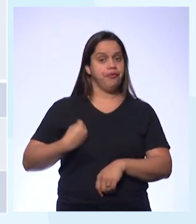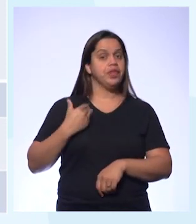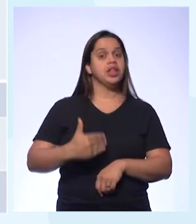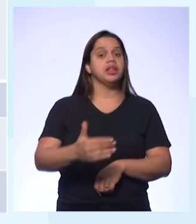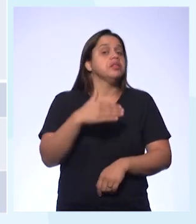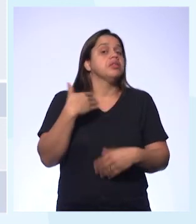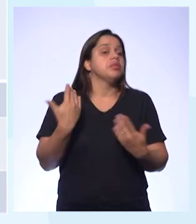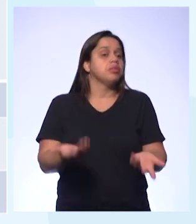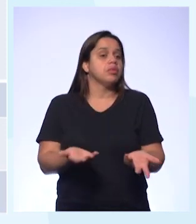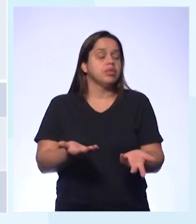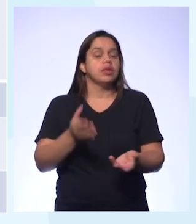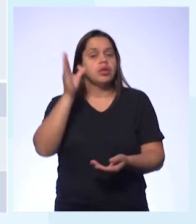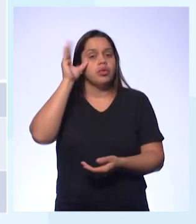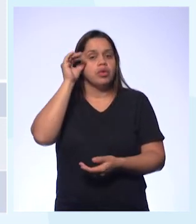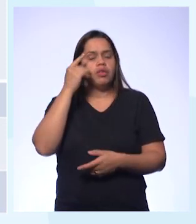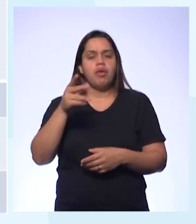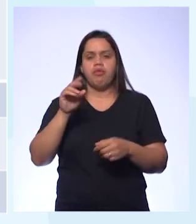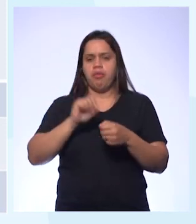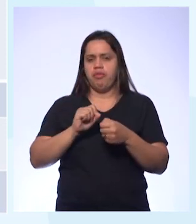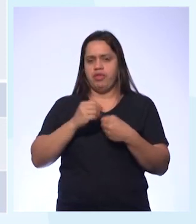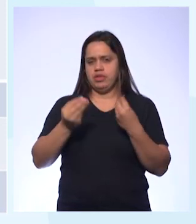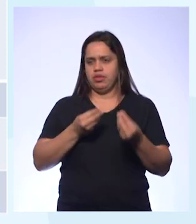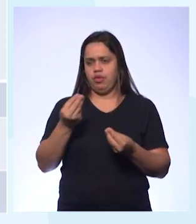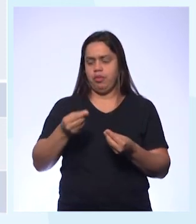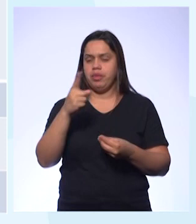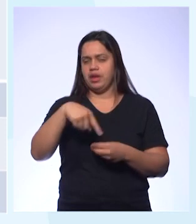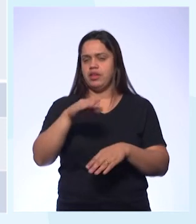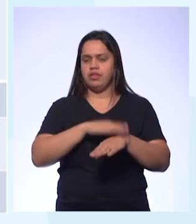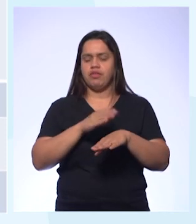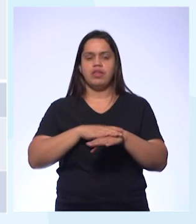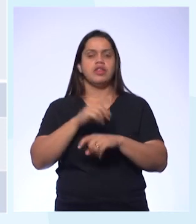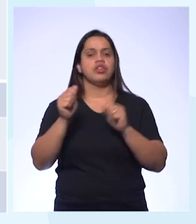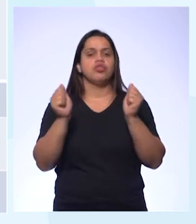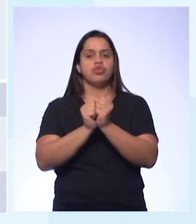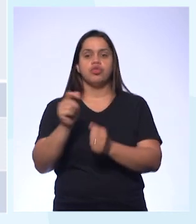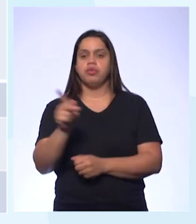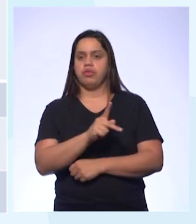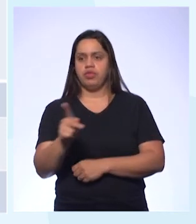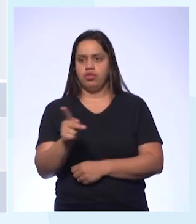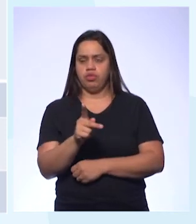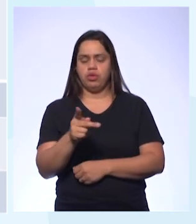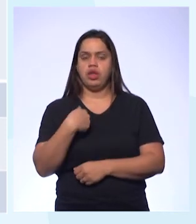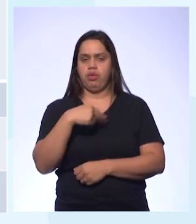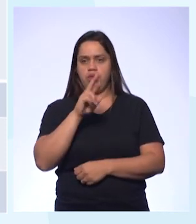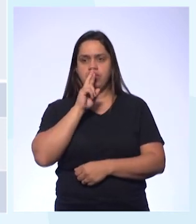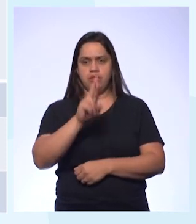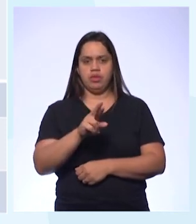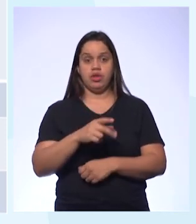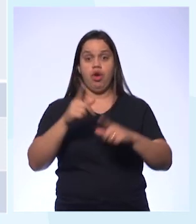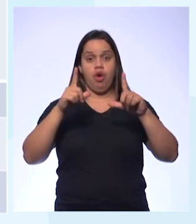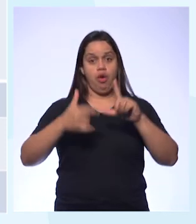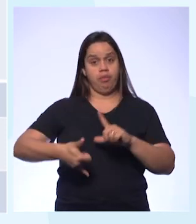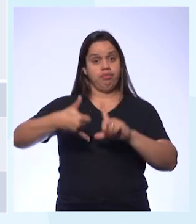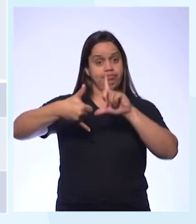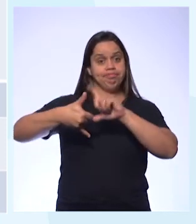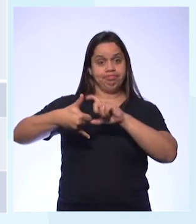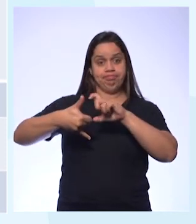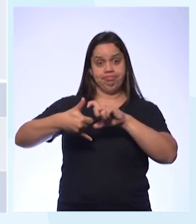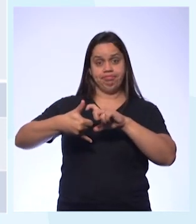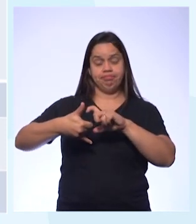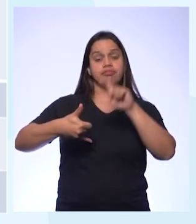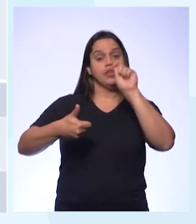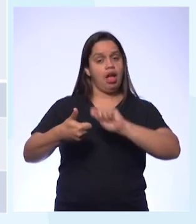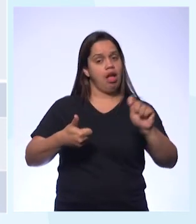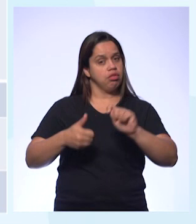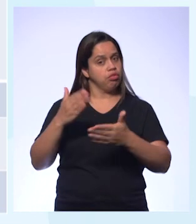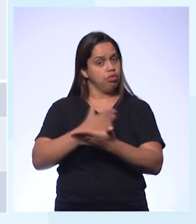e curiosidades. Vamos fazer assim? Eu vou deixar essa daqui, então, para eles fazerem com o professor. É. Ao invés de dar a resposta, printa a tela aí, anota